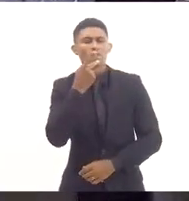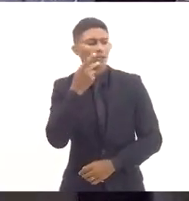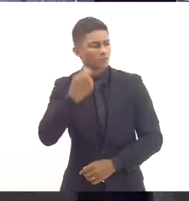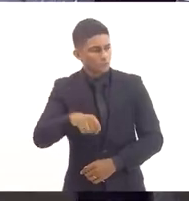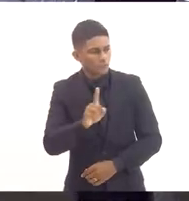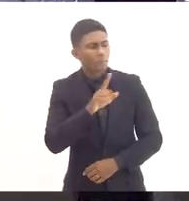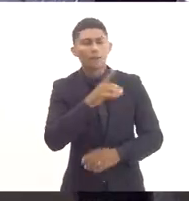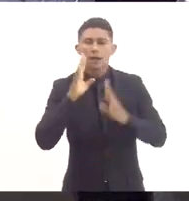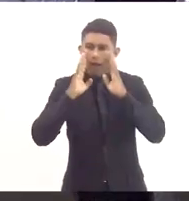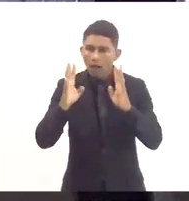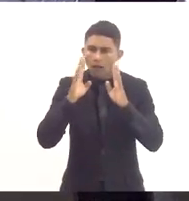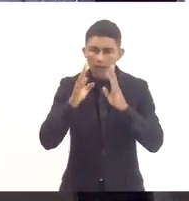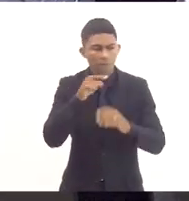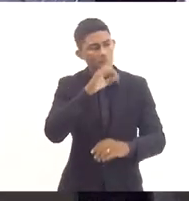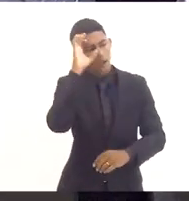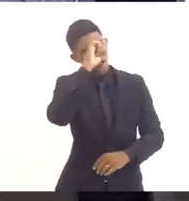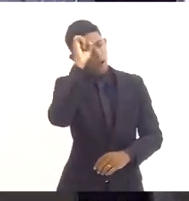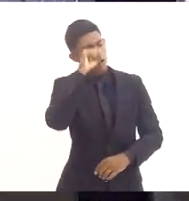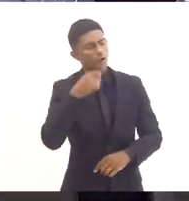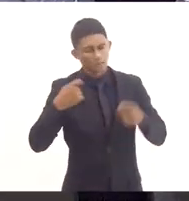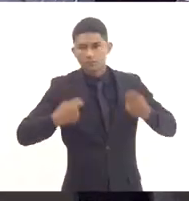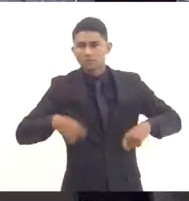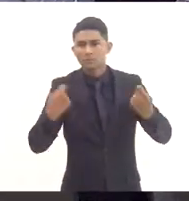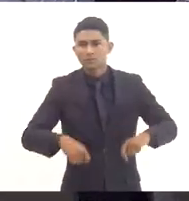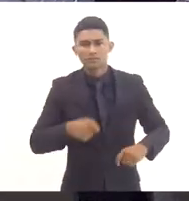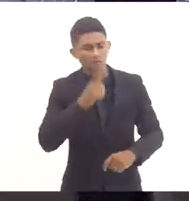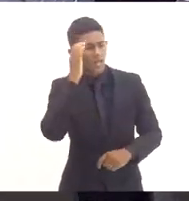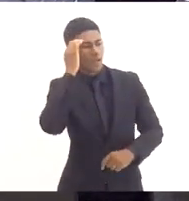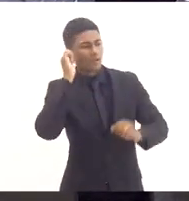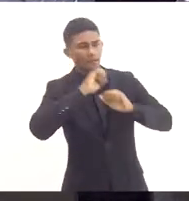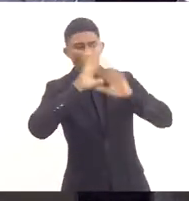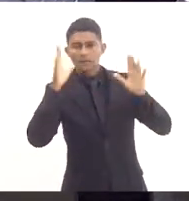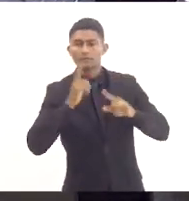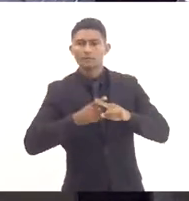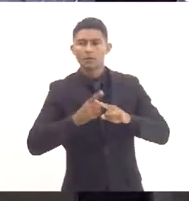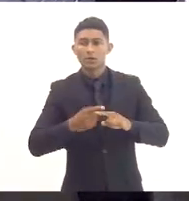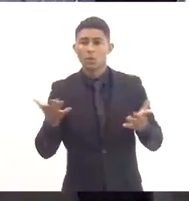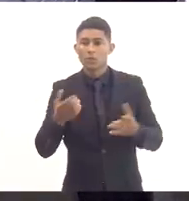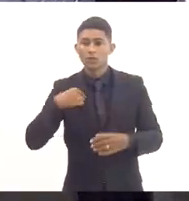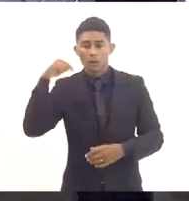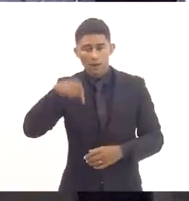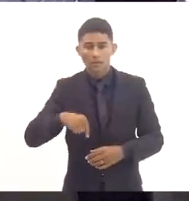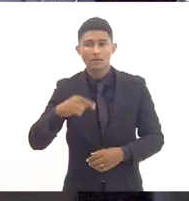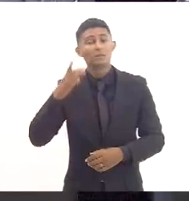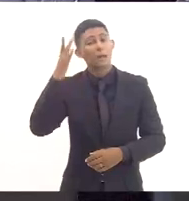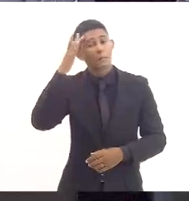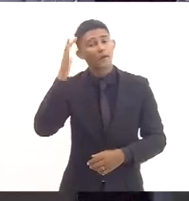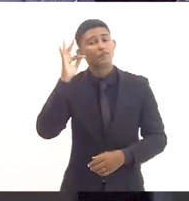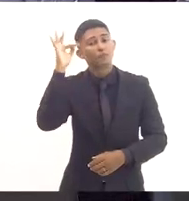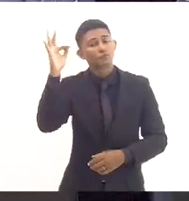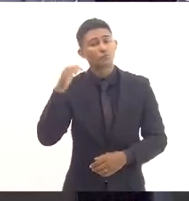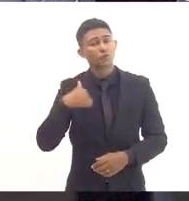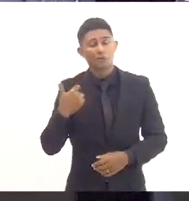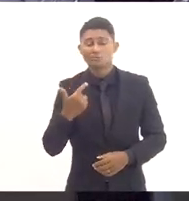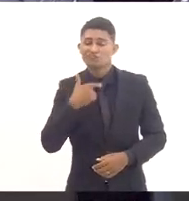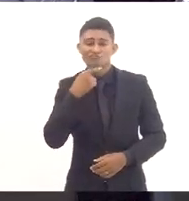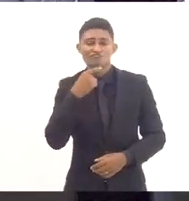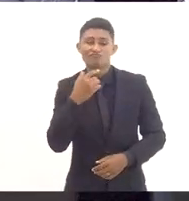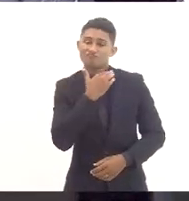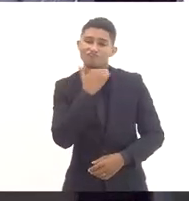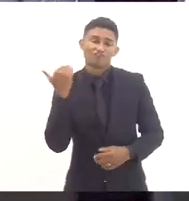participo mais ouvir enquanto você ouve se aprende e você entende porque hoje eu tô aqui amanhã eu não estou eu falo para ele é todo momento